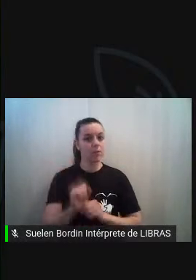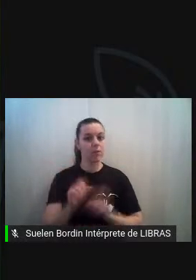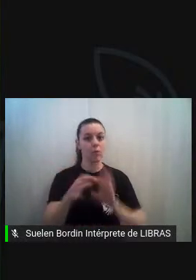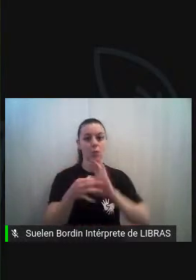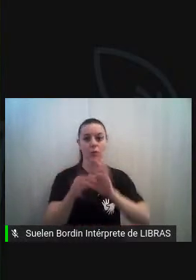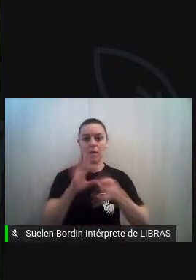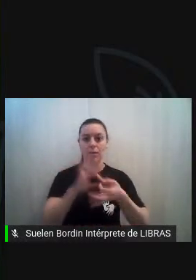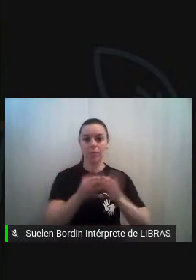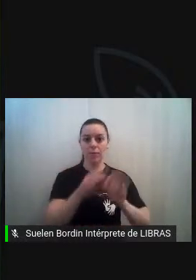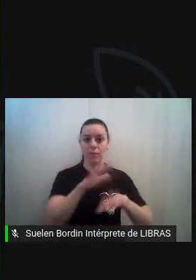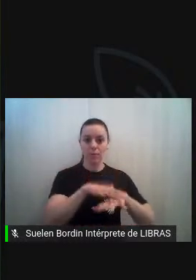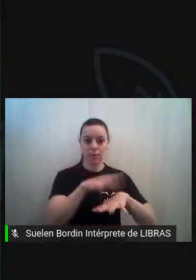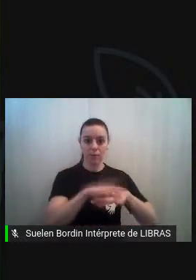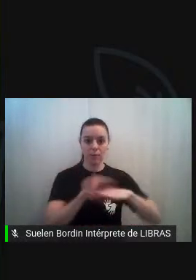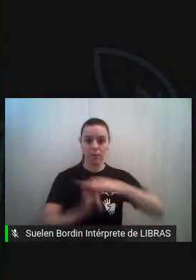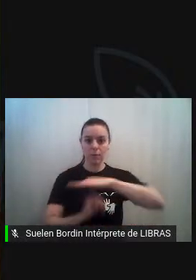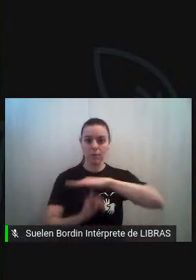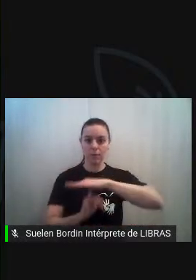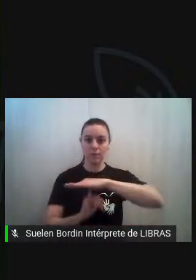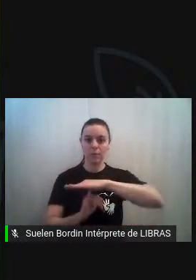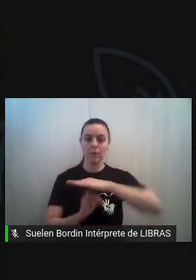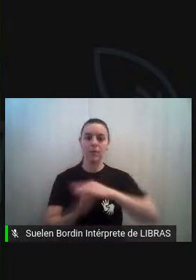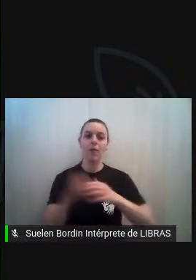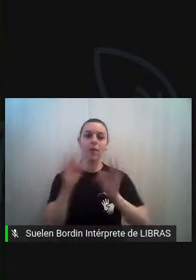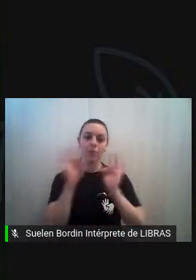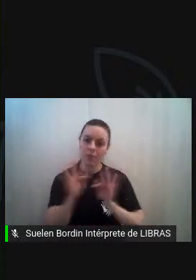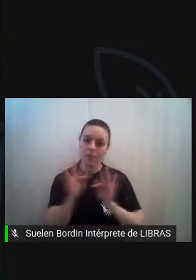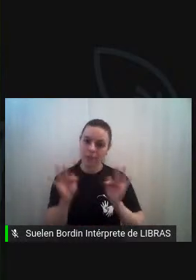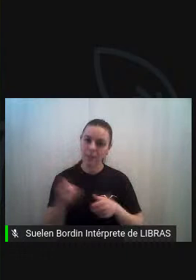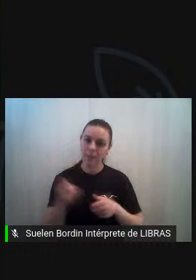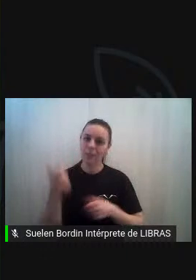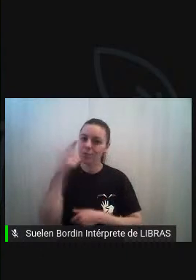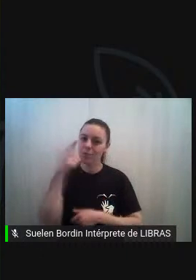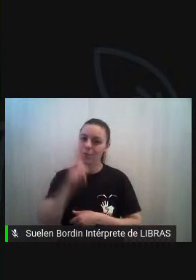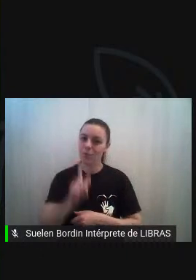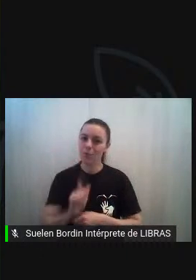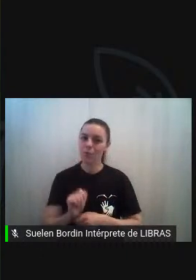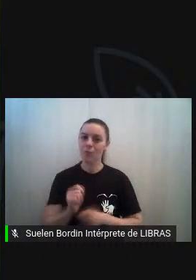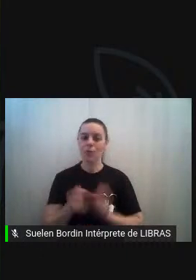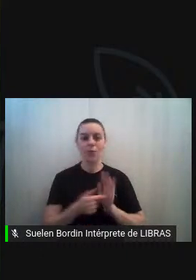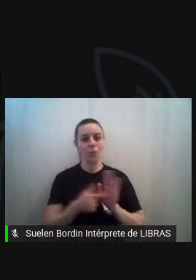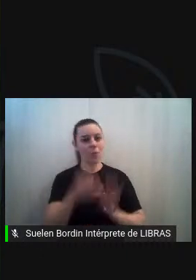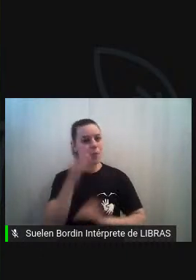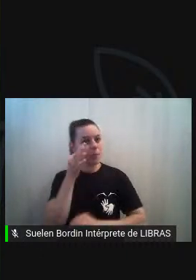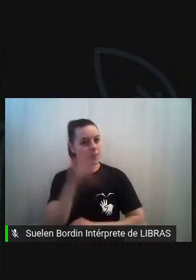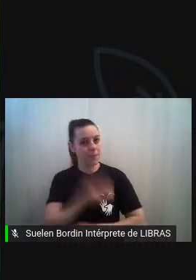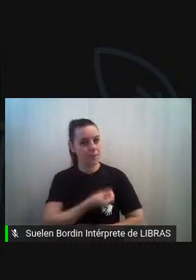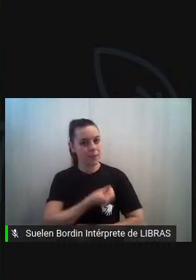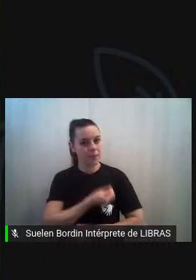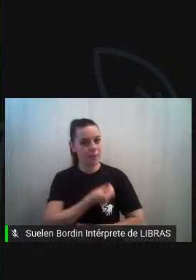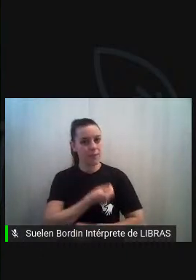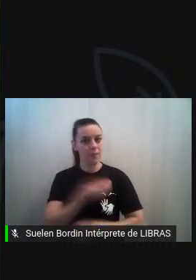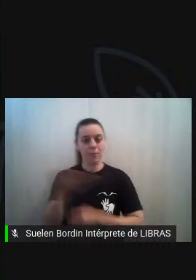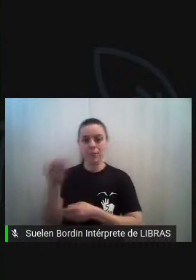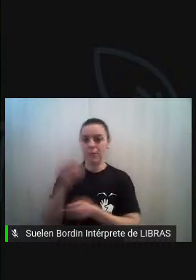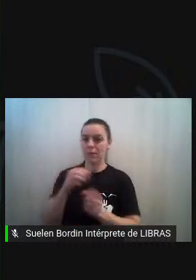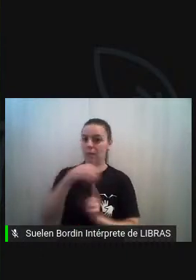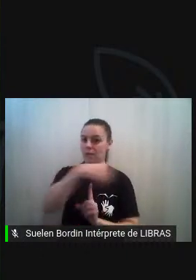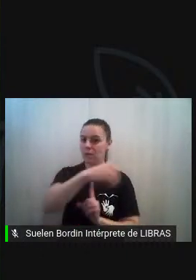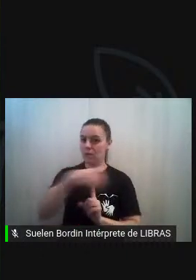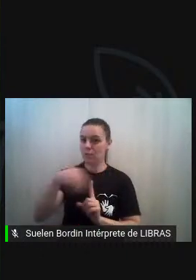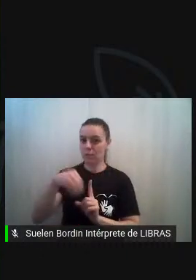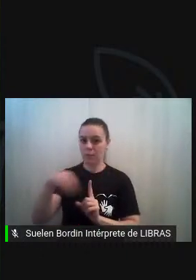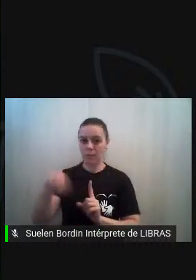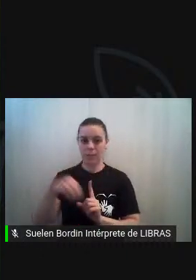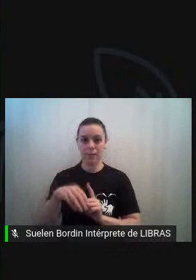dos Institutos Federais. Eu fico muito feliz em novamente estar aqui com vocês. E agora eu vou fazer a mediação técnica de uma